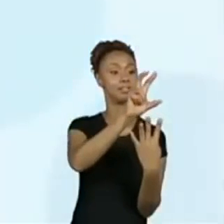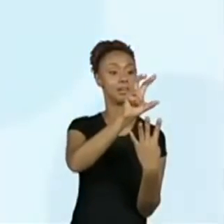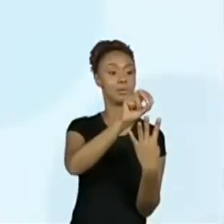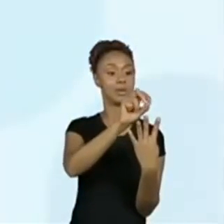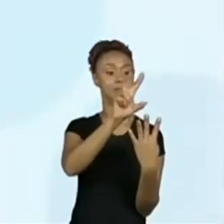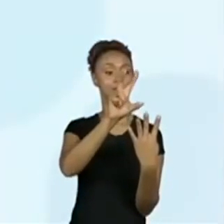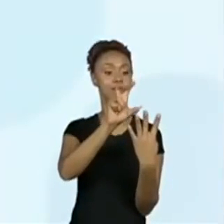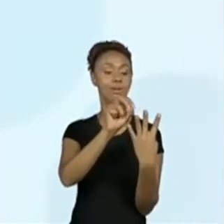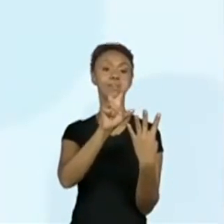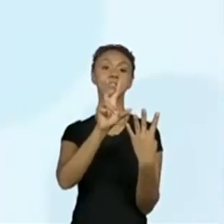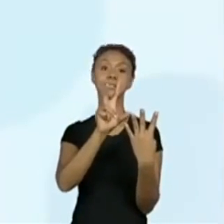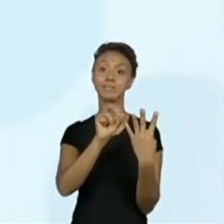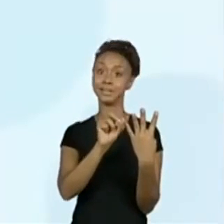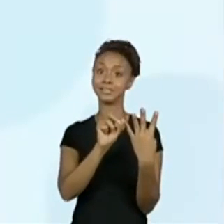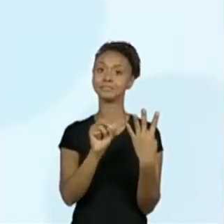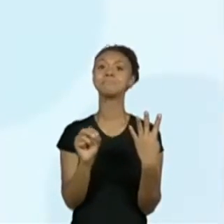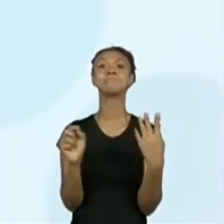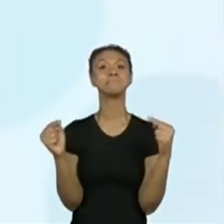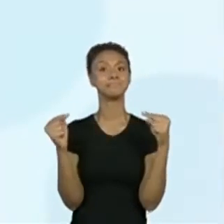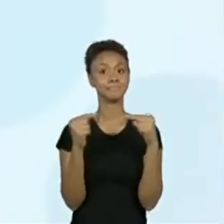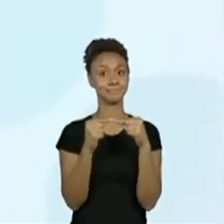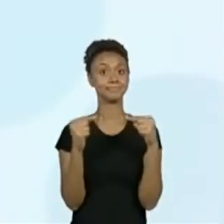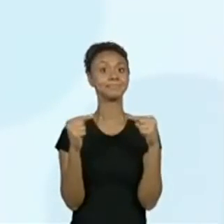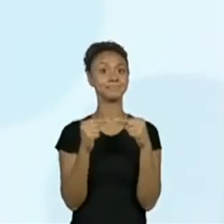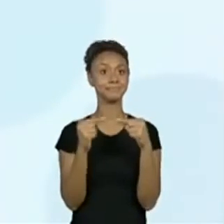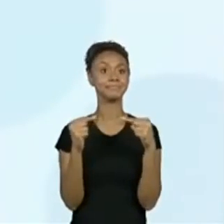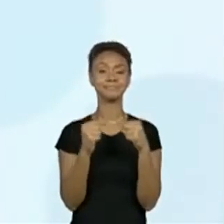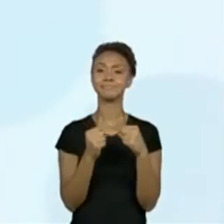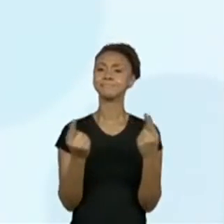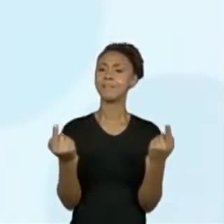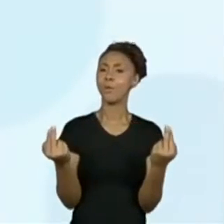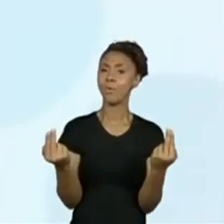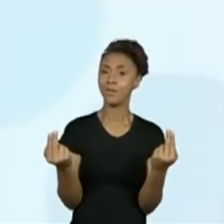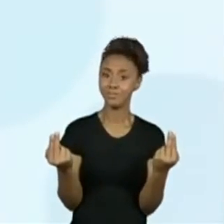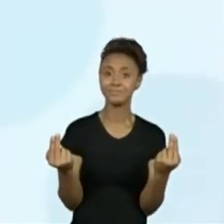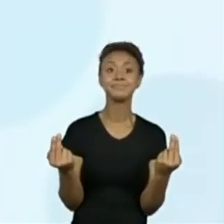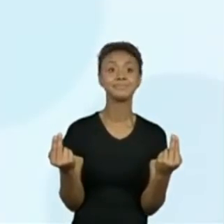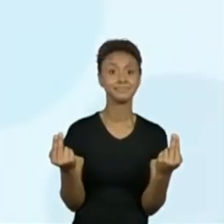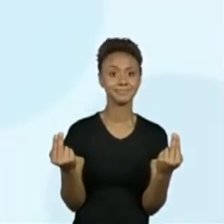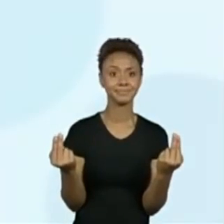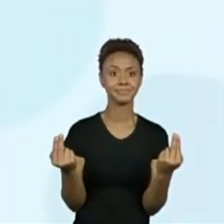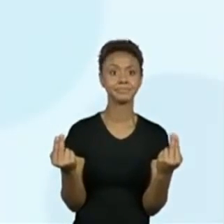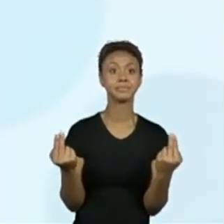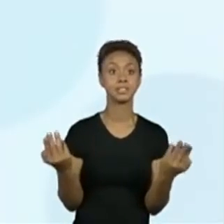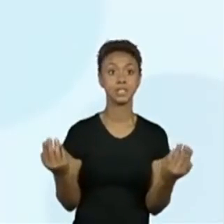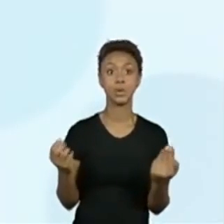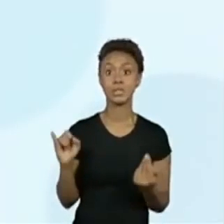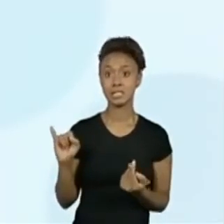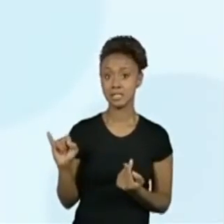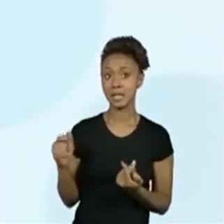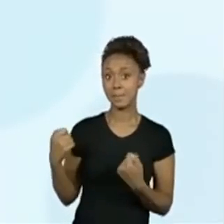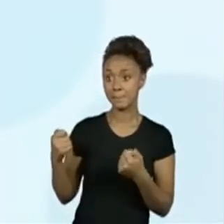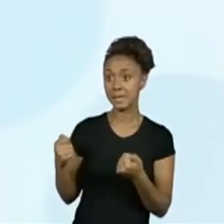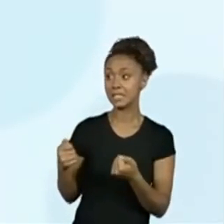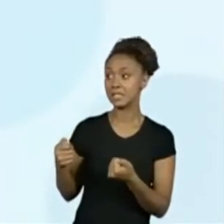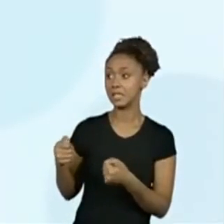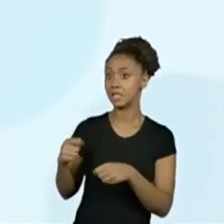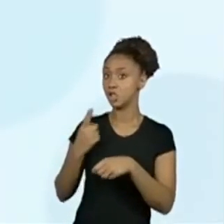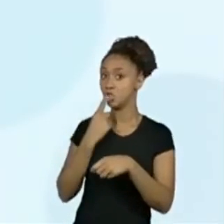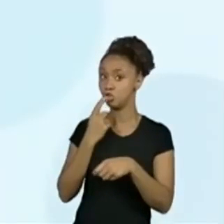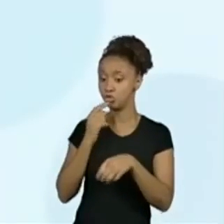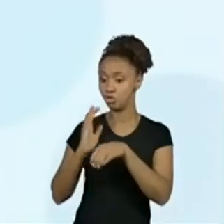moedas de 50 centavos. Então, quer dizer que para cada um desses aqui levarem esse molho, eles precisariam